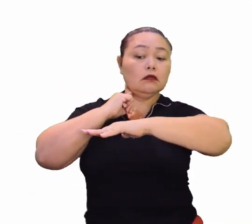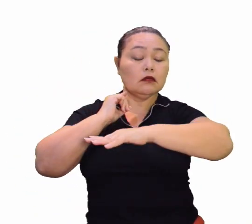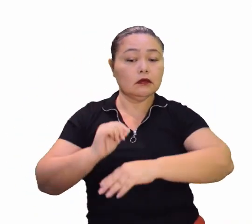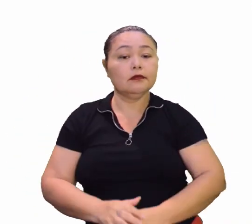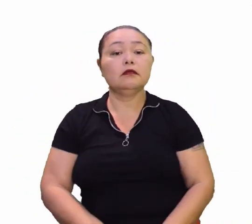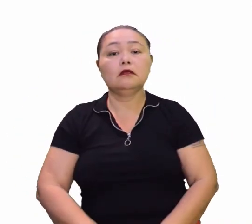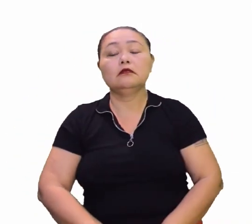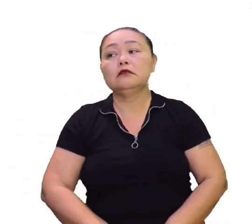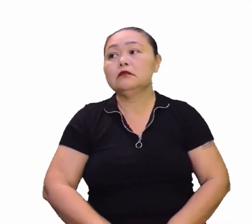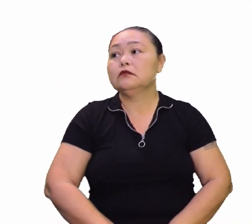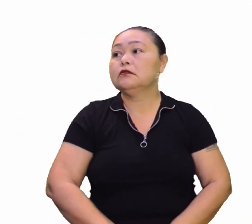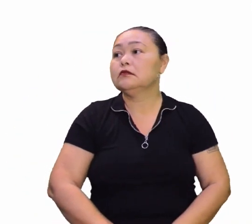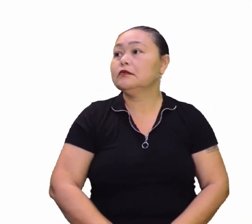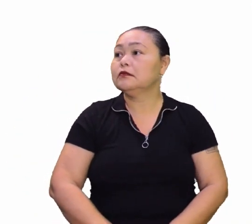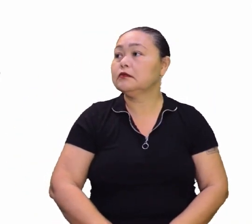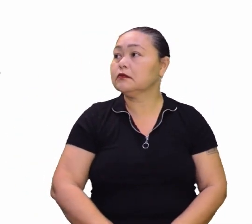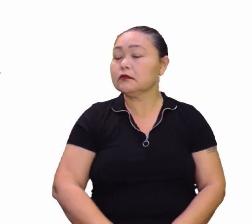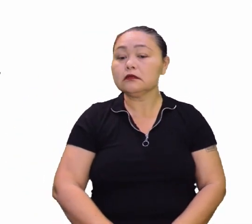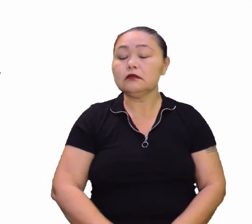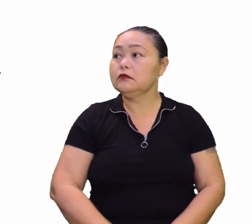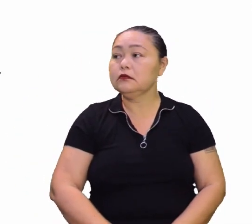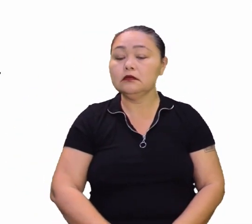atmosfera.